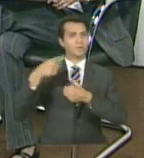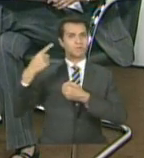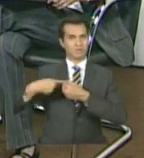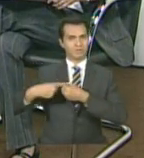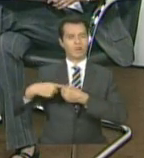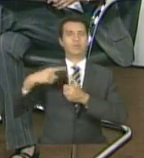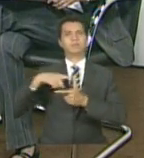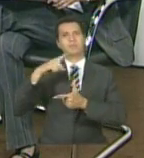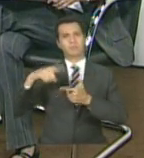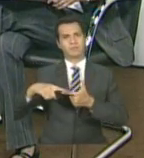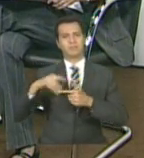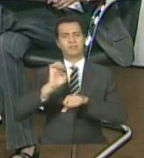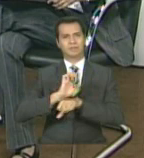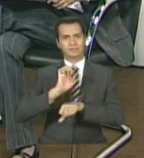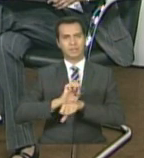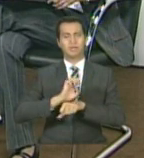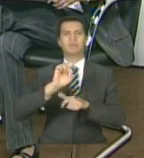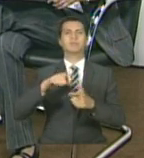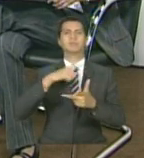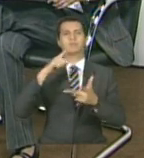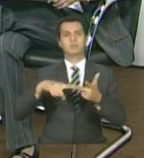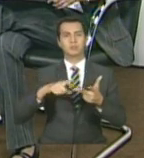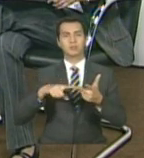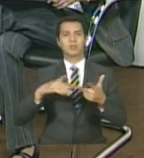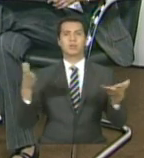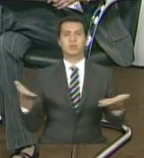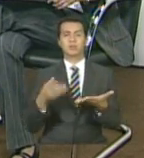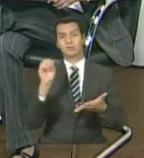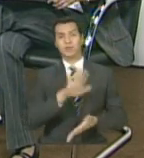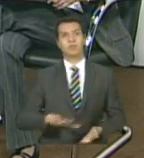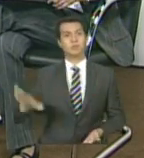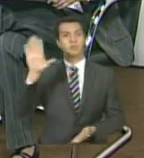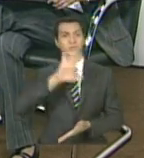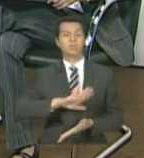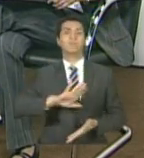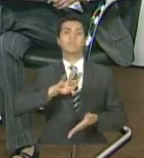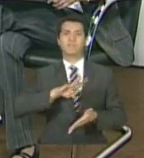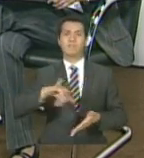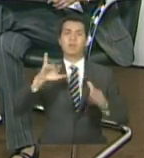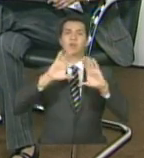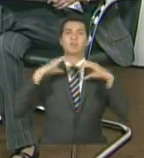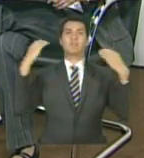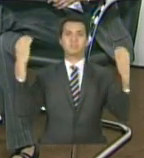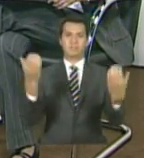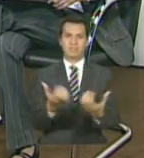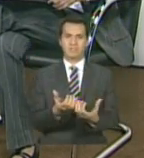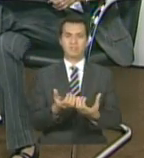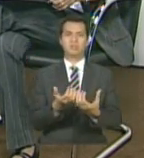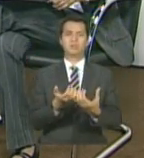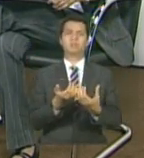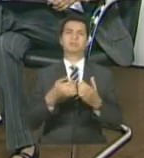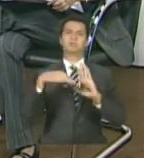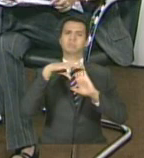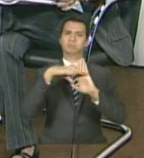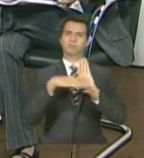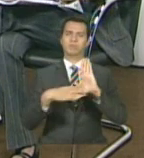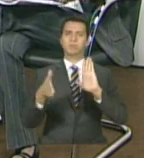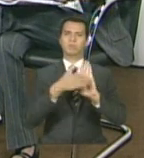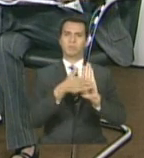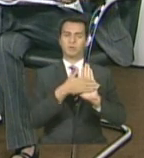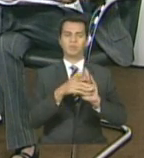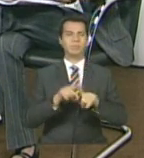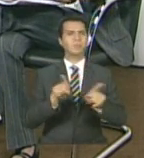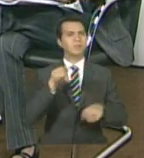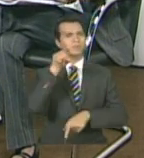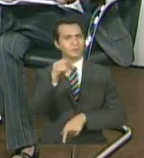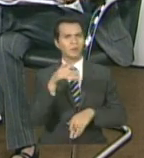estados. E agora todos esses dados vão ser apresentados agora numa conferência nacional. Mas pela sua participação desde o